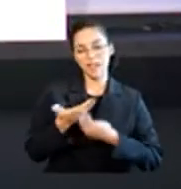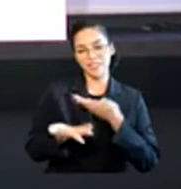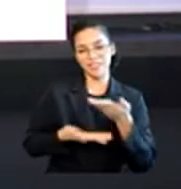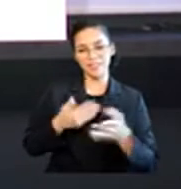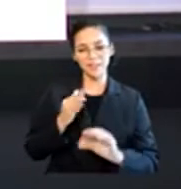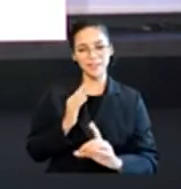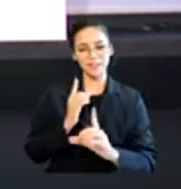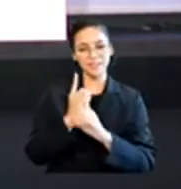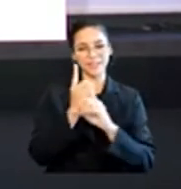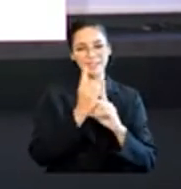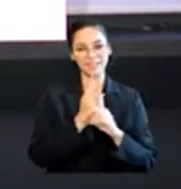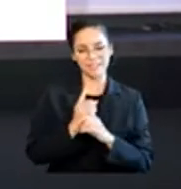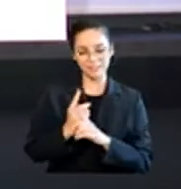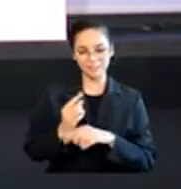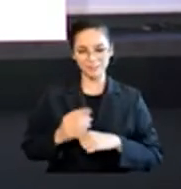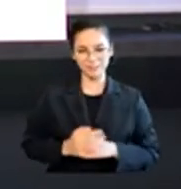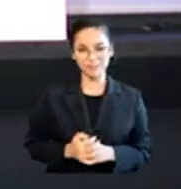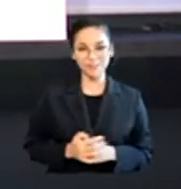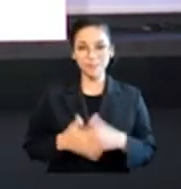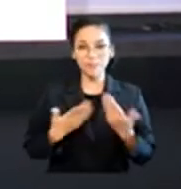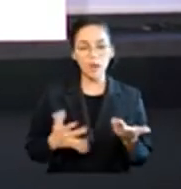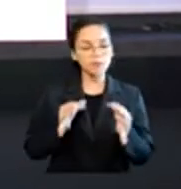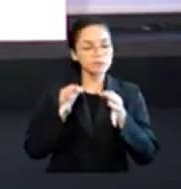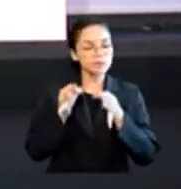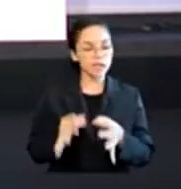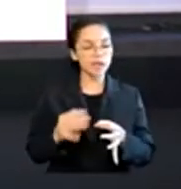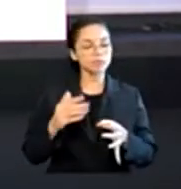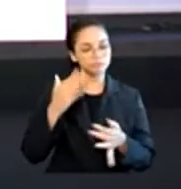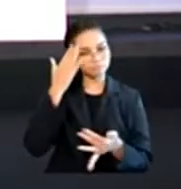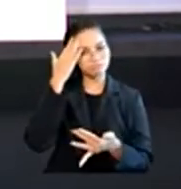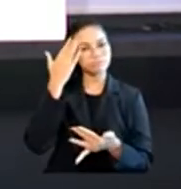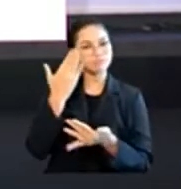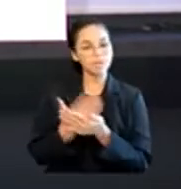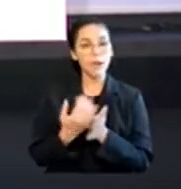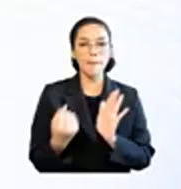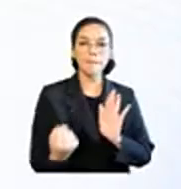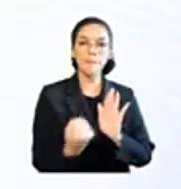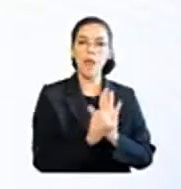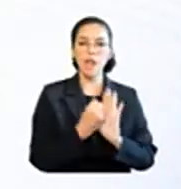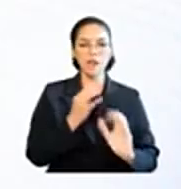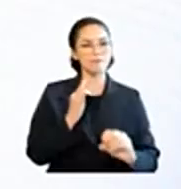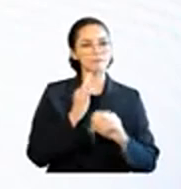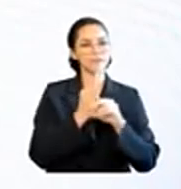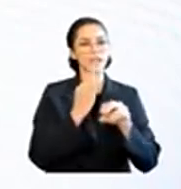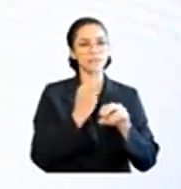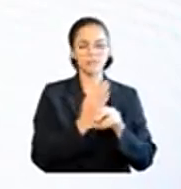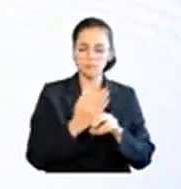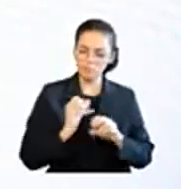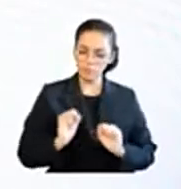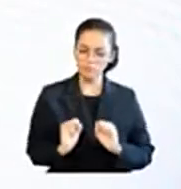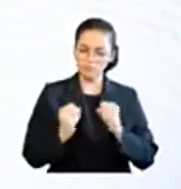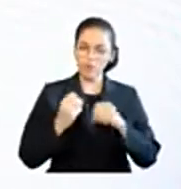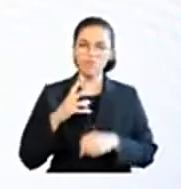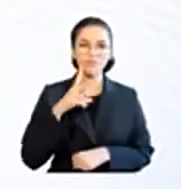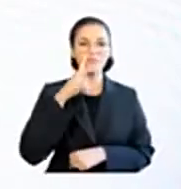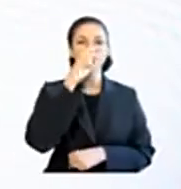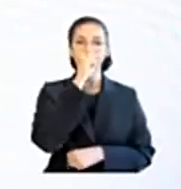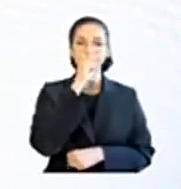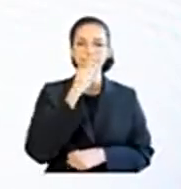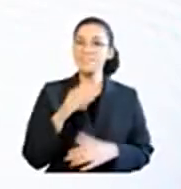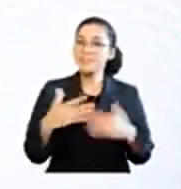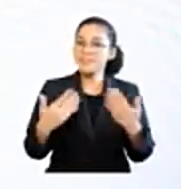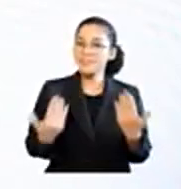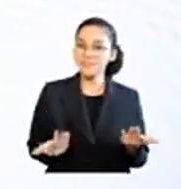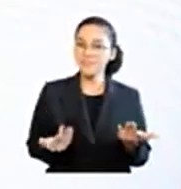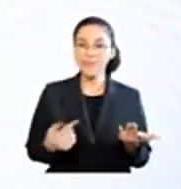Ele certamente vai ter a sua confiança na marca Fiat ainda mais fortalecida. Enfim, não é só